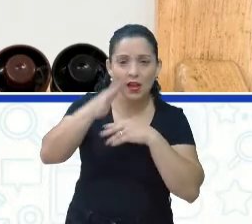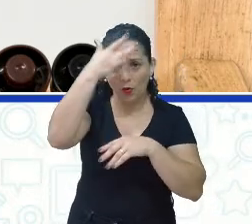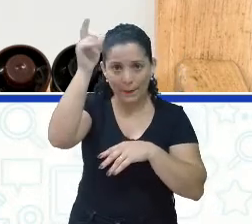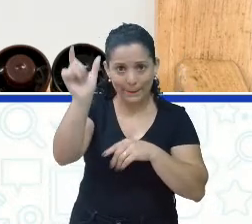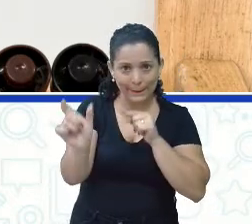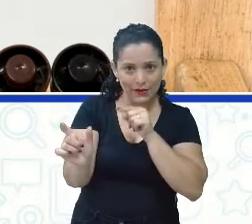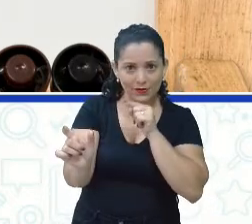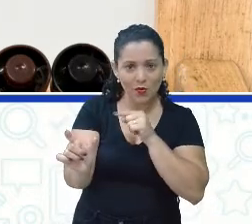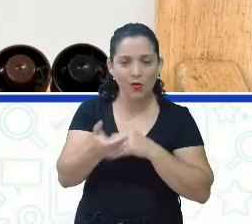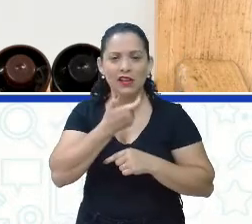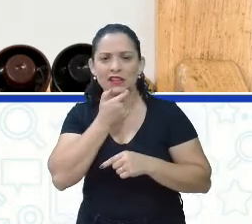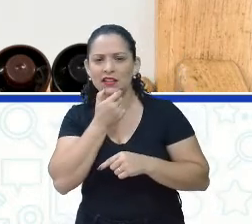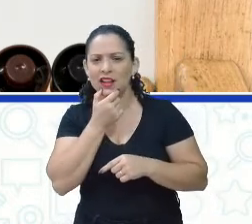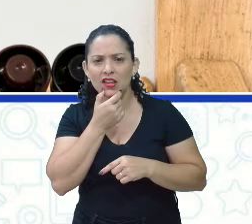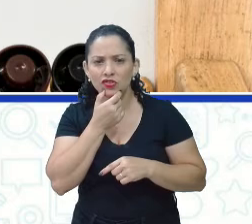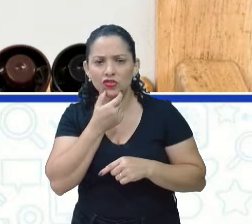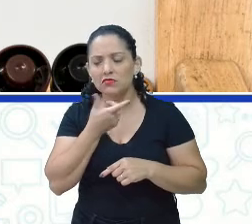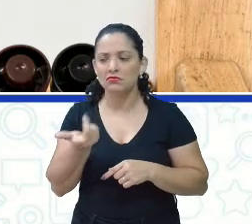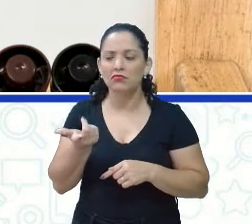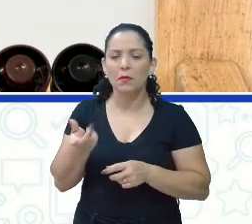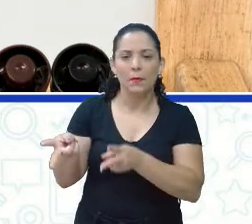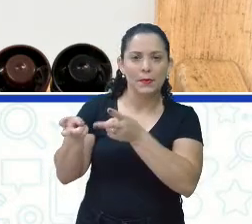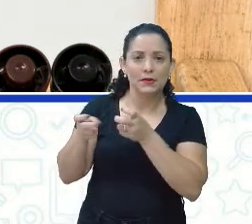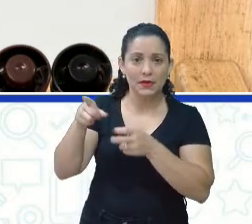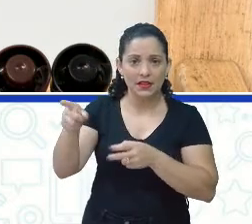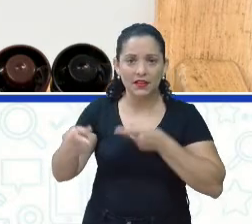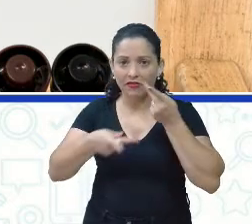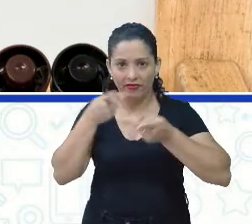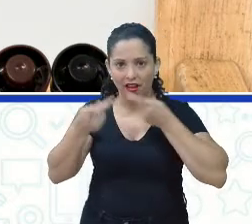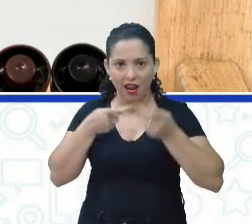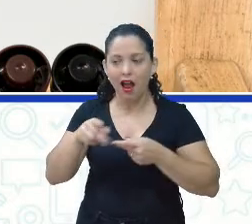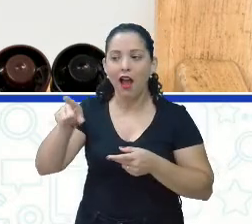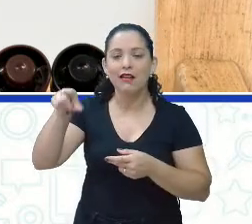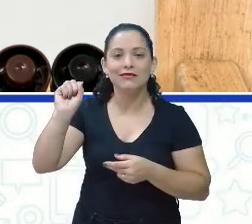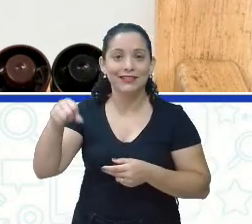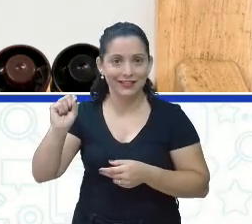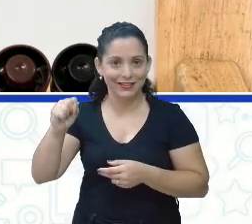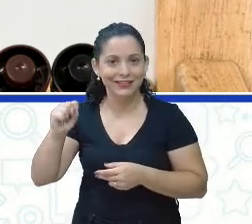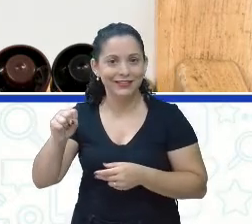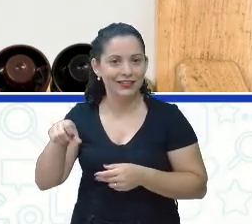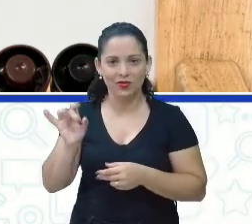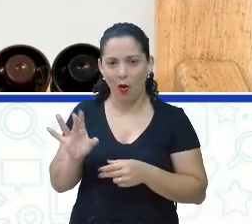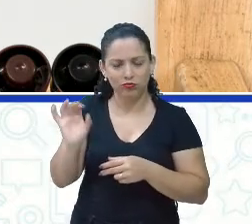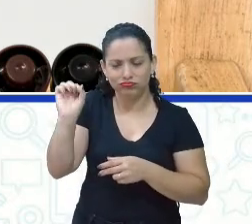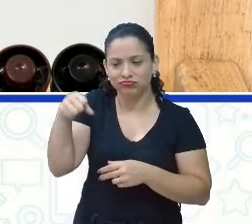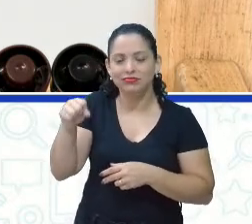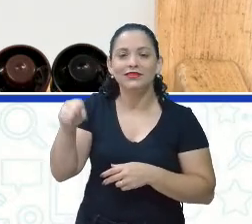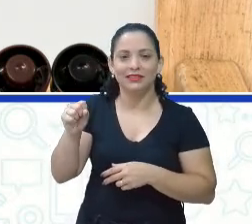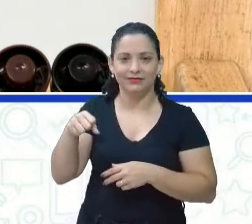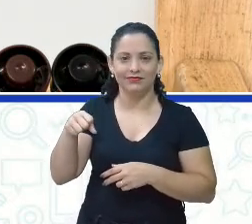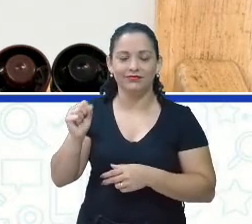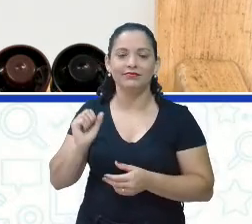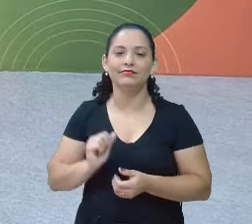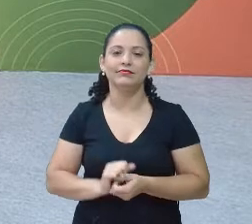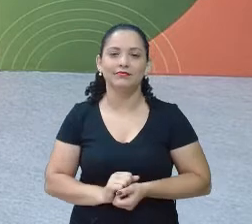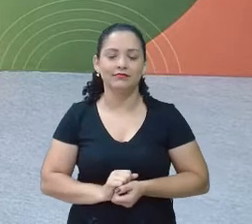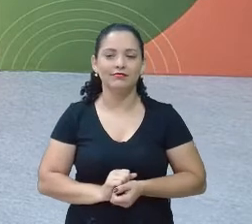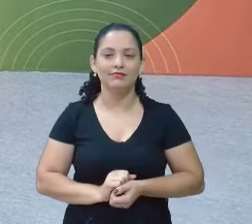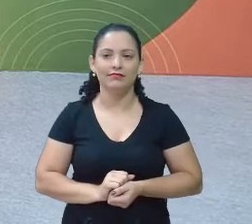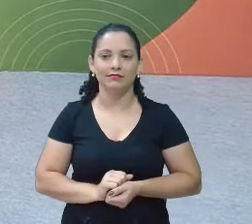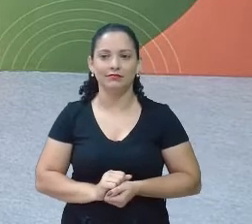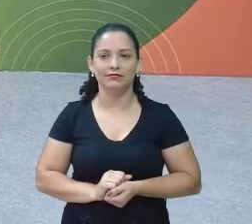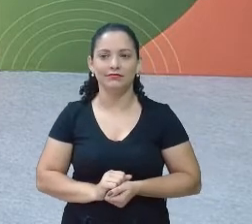somente yes, ou yes, they are, como for, você vai entender que a resposta dele é positiva, mesmo que não seja obrigado